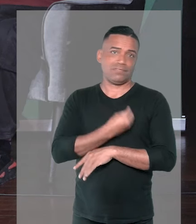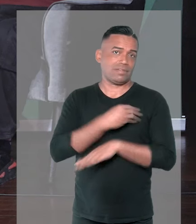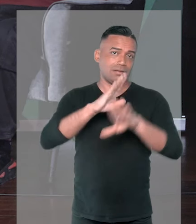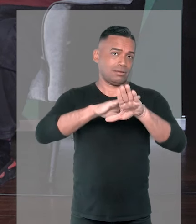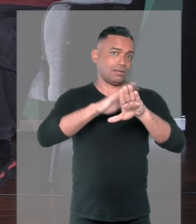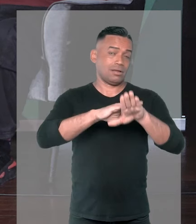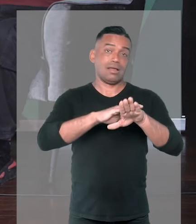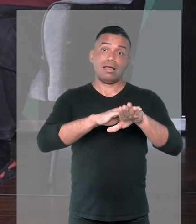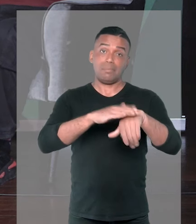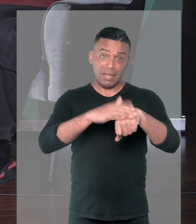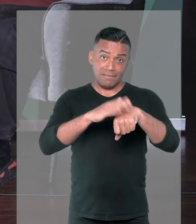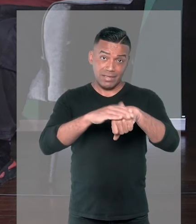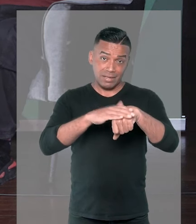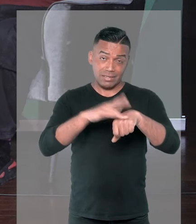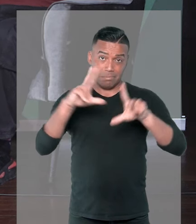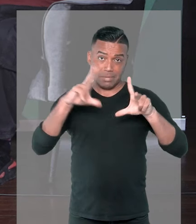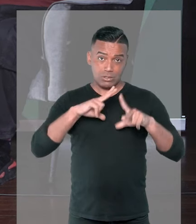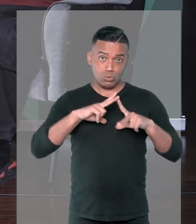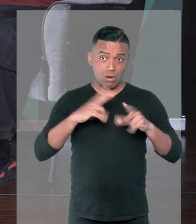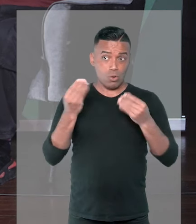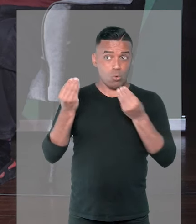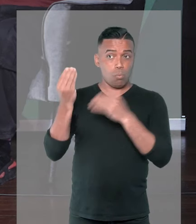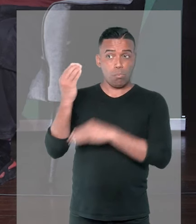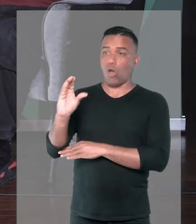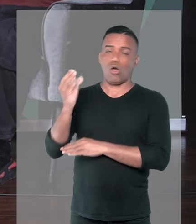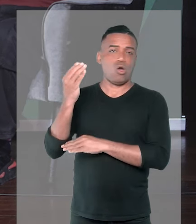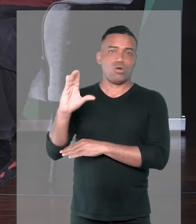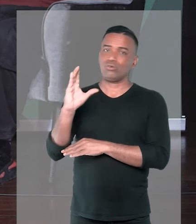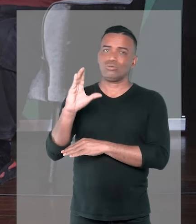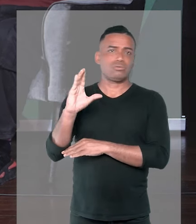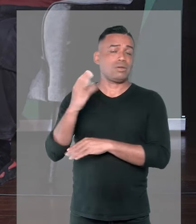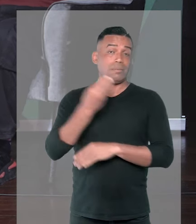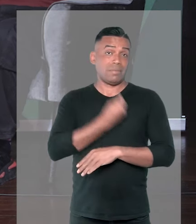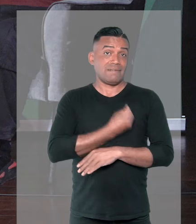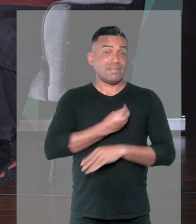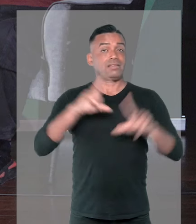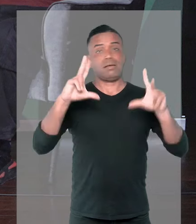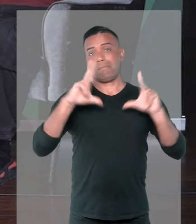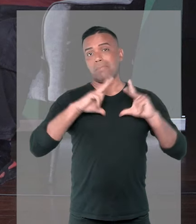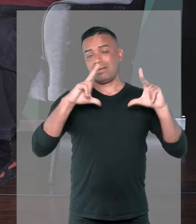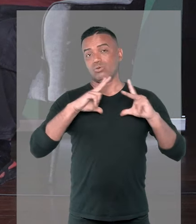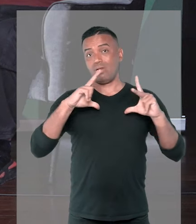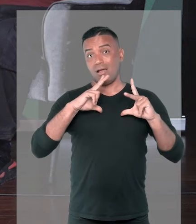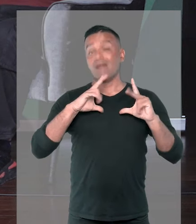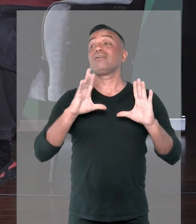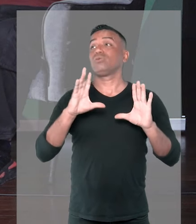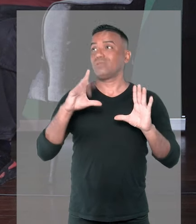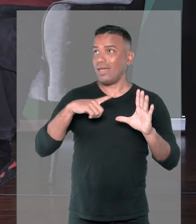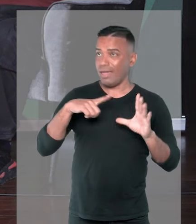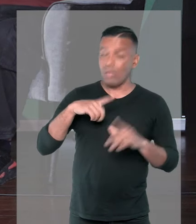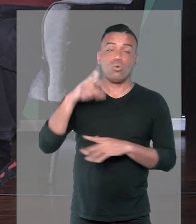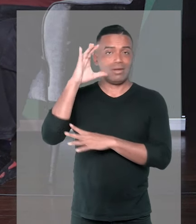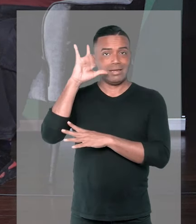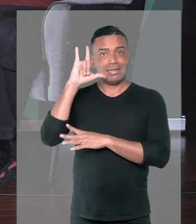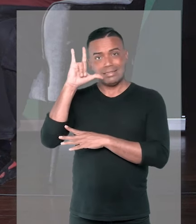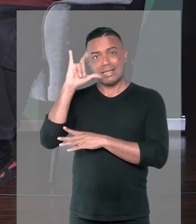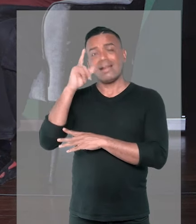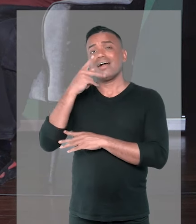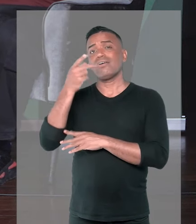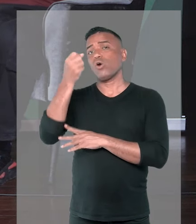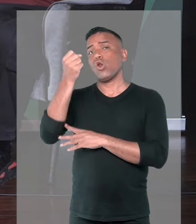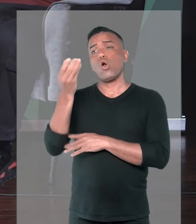tem a minha vida lá por quê Porque eu não acho que ela deve est lá a minha vida é pessoal tenho uma vida coletiva lá eu tenho um Instagram ele fala de